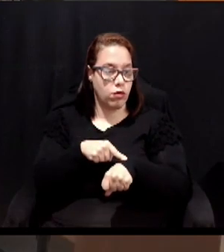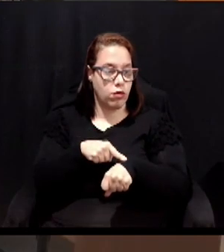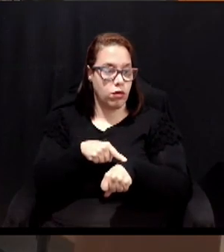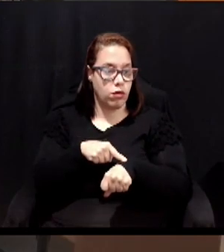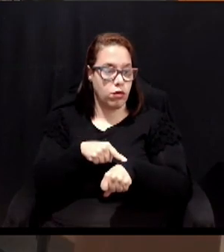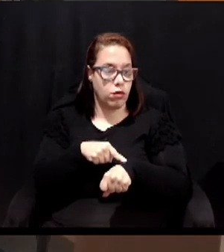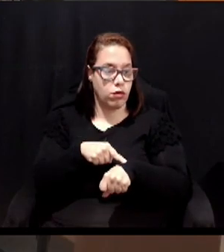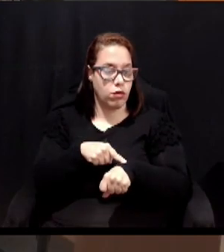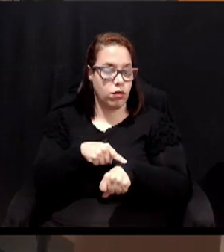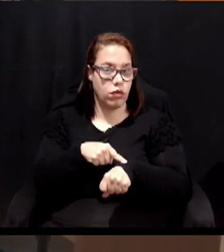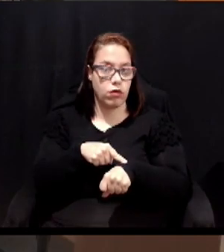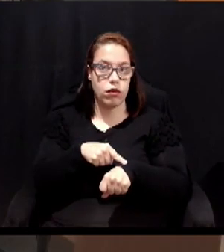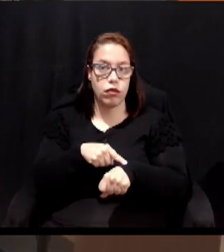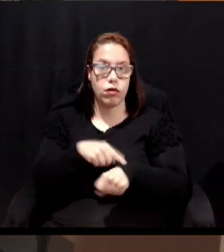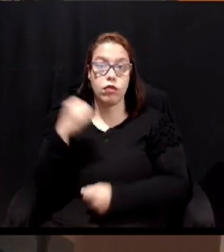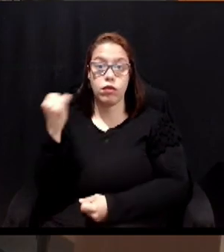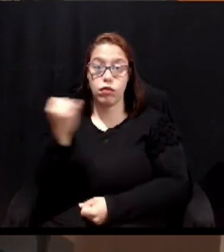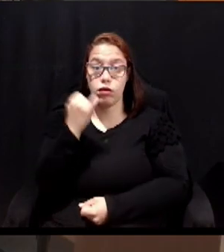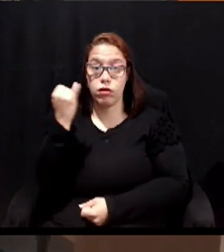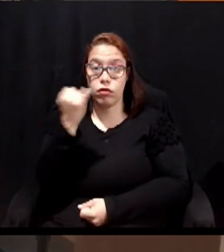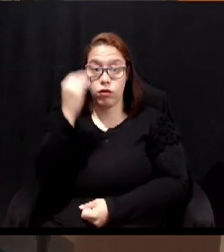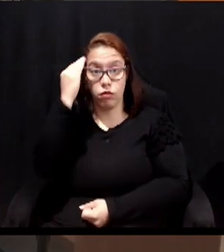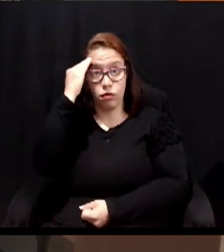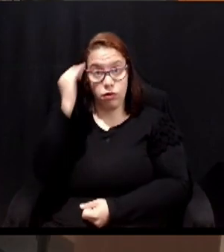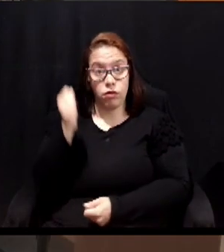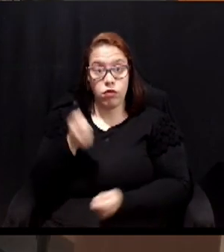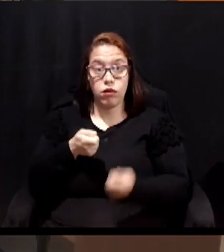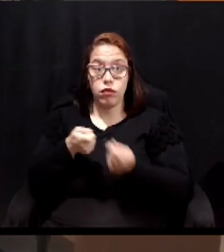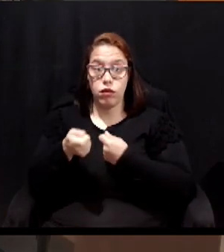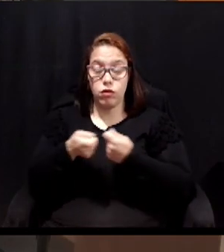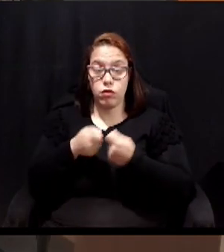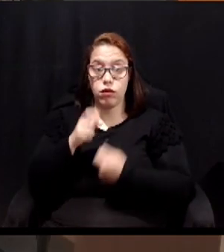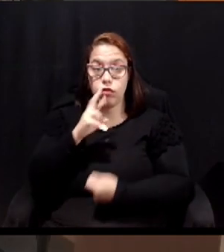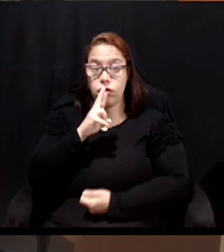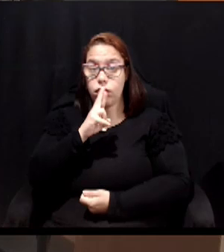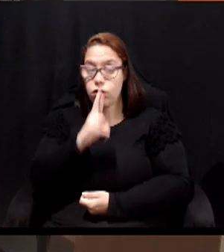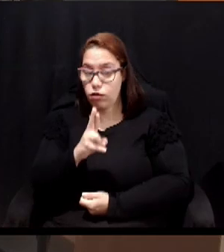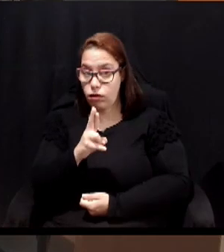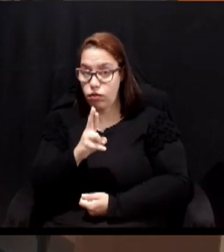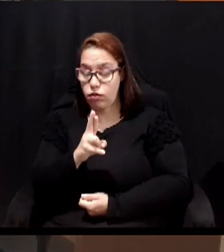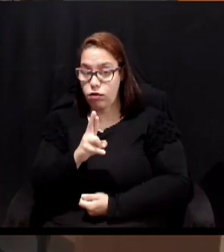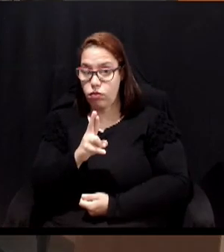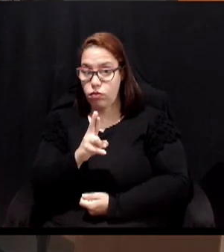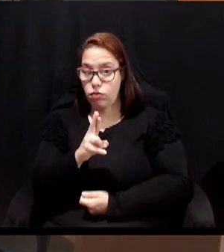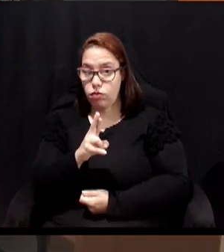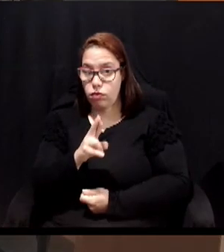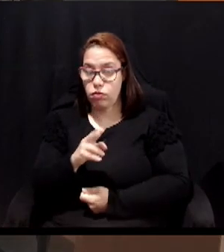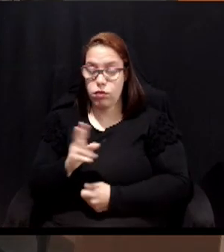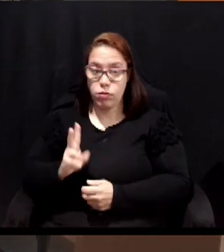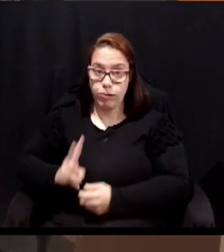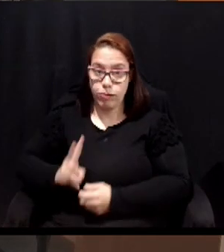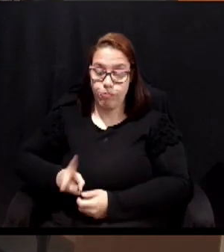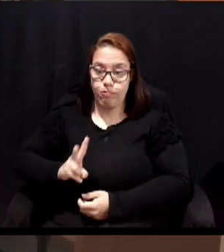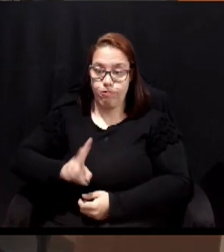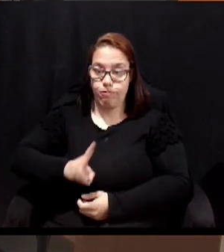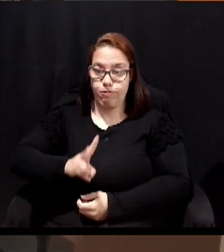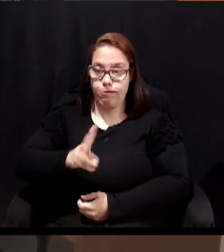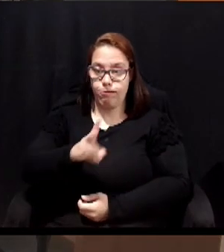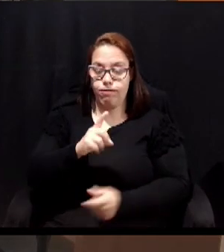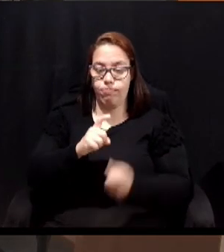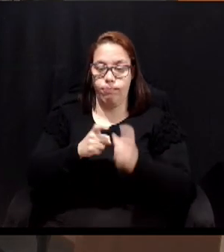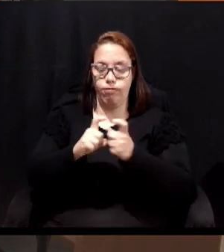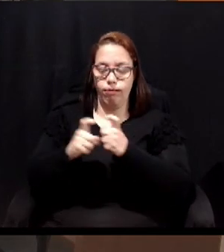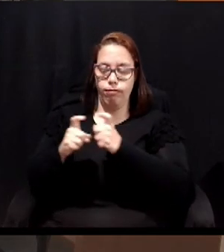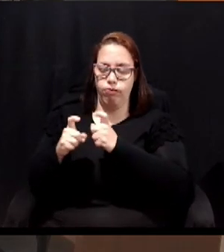Elas são importantes, sabe? A gente mede o resultado de frequência nas reuniões, nos eventos,